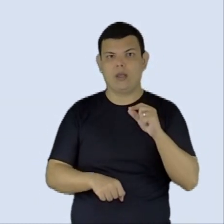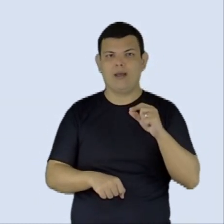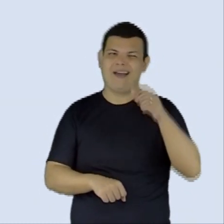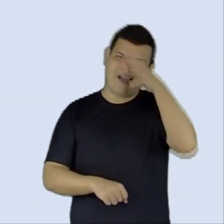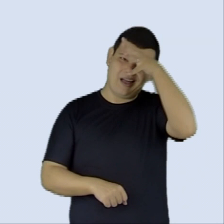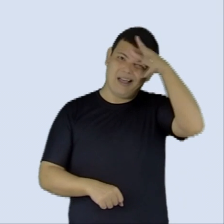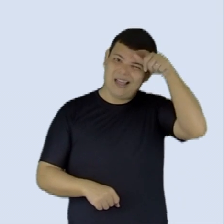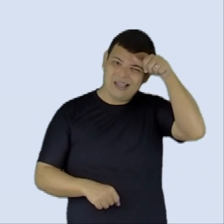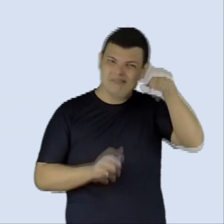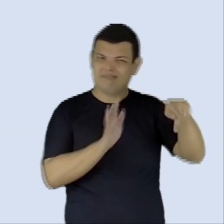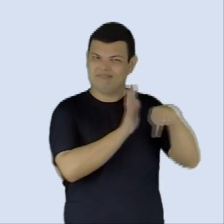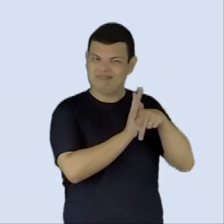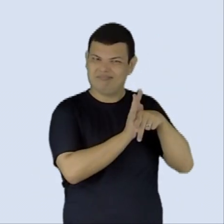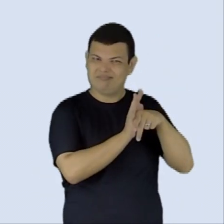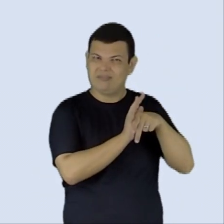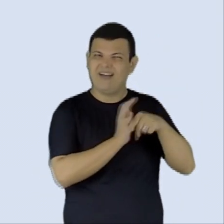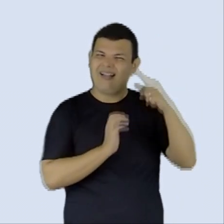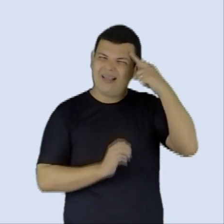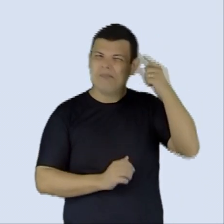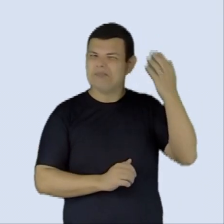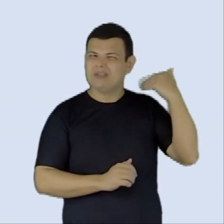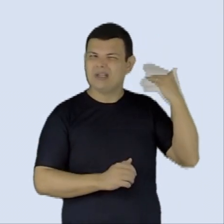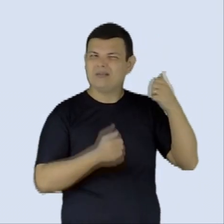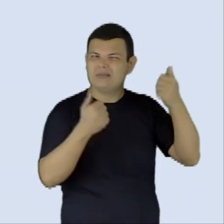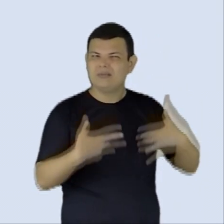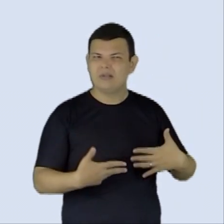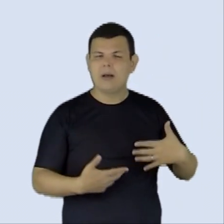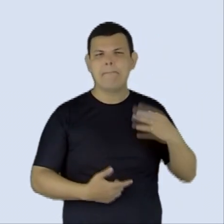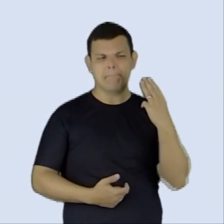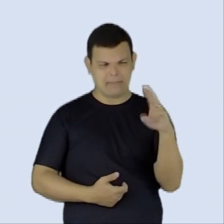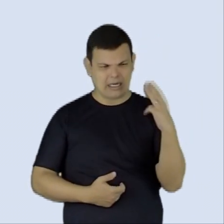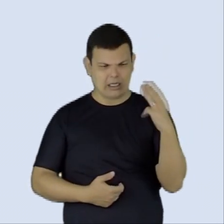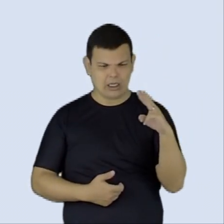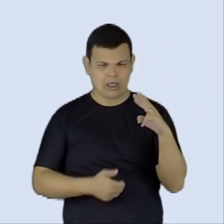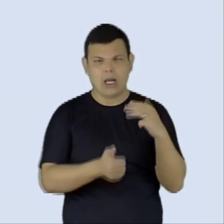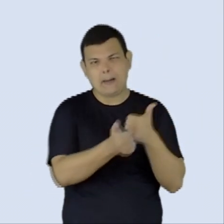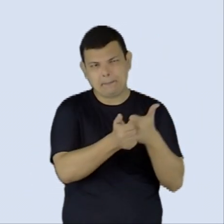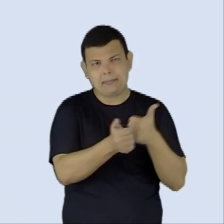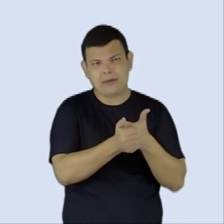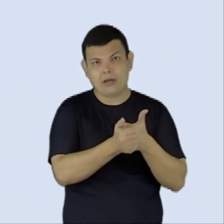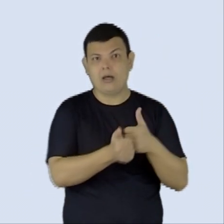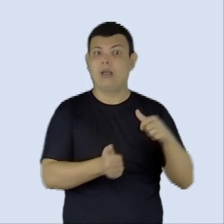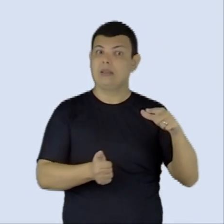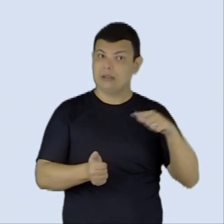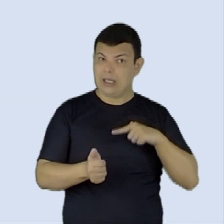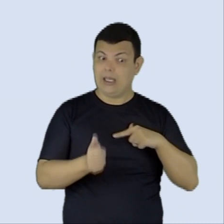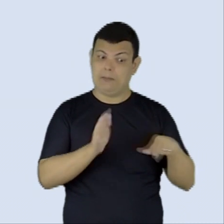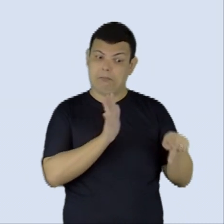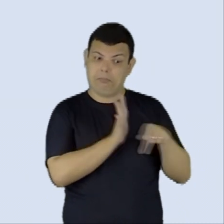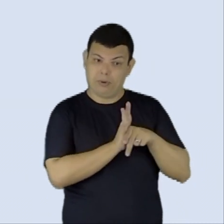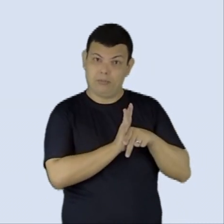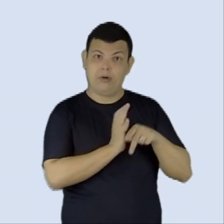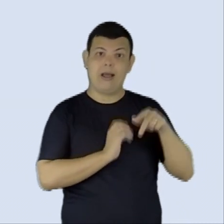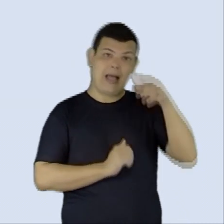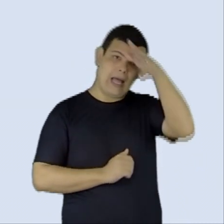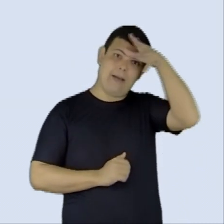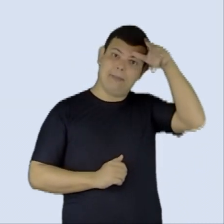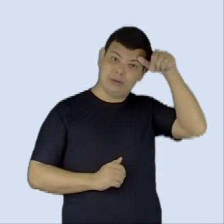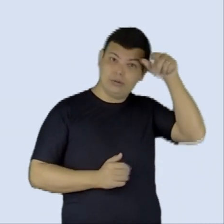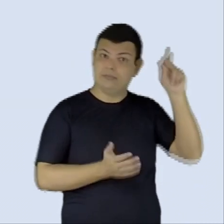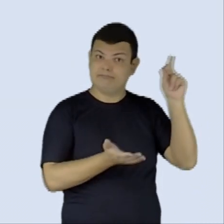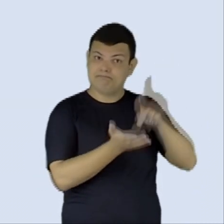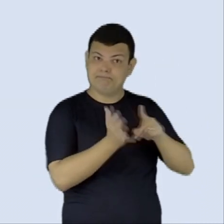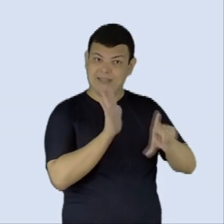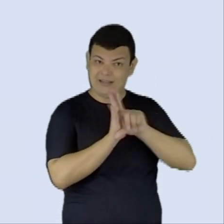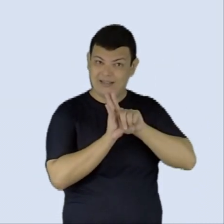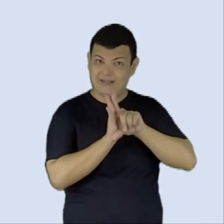Amazônia. Lembra que na nossa aula anterior nós falamos que parte do Maranhão corresponde à Amazônia Legal? Então